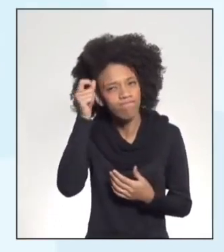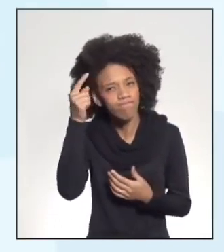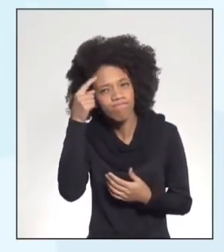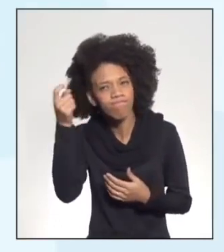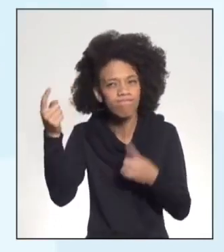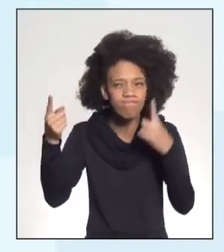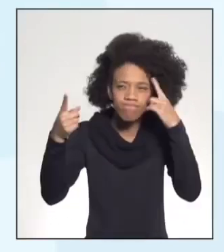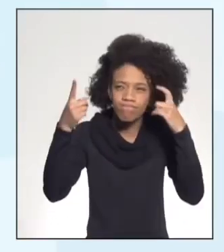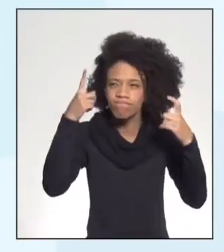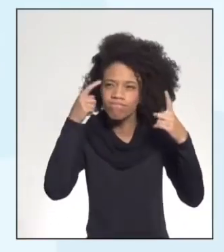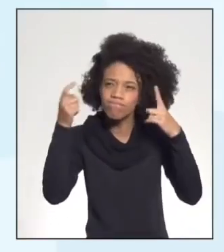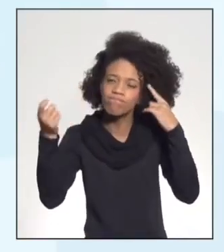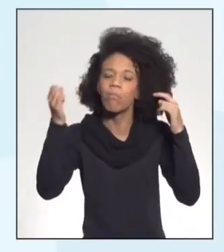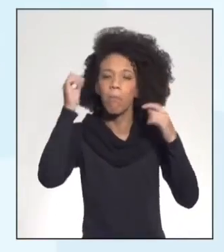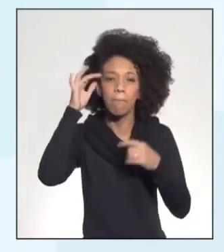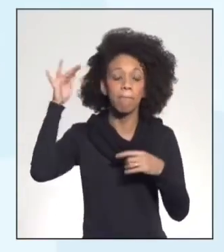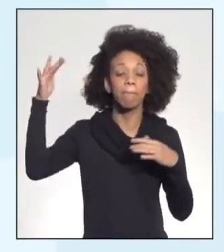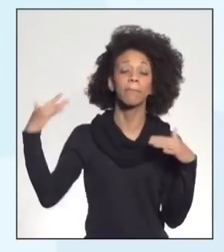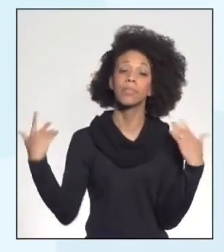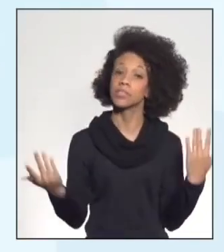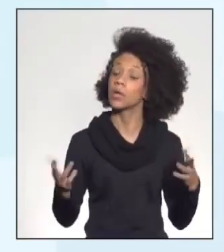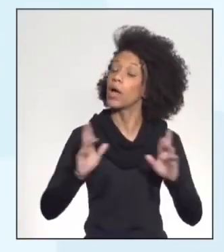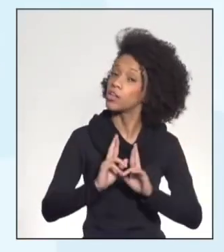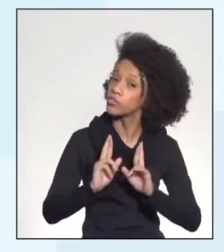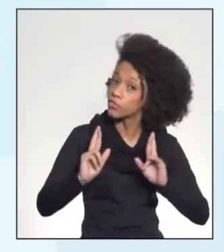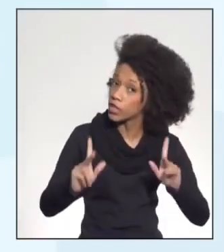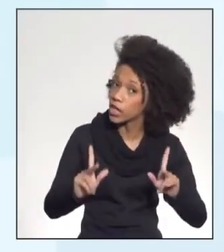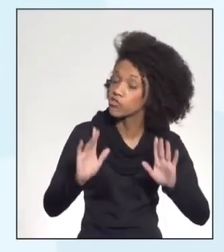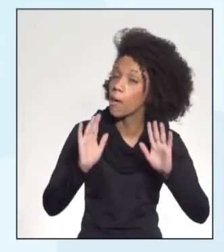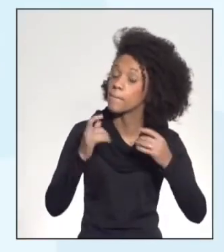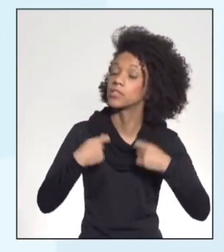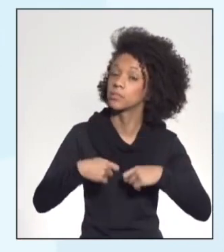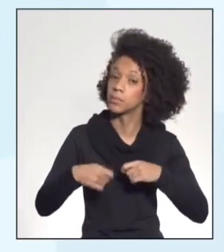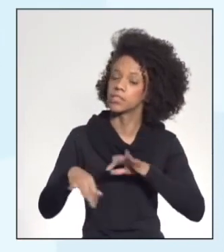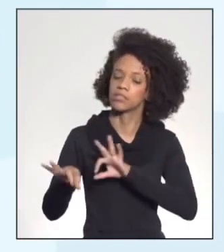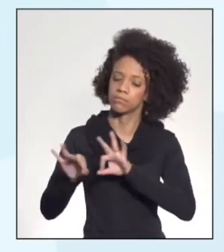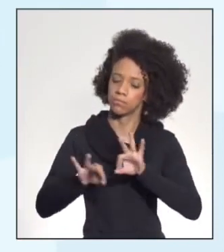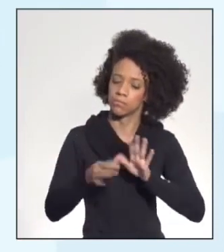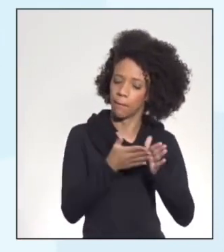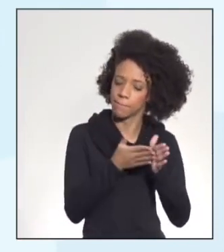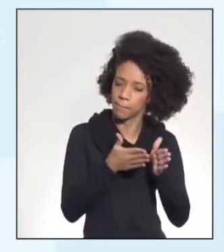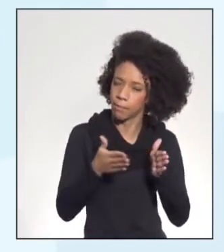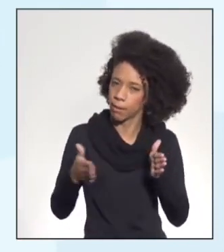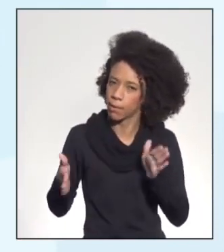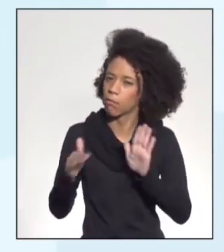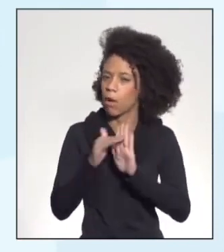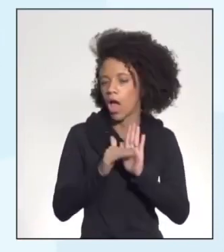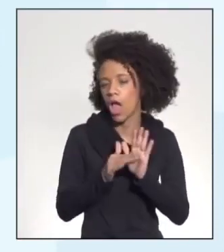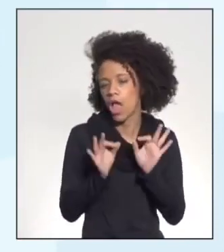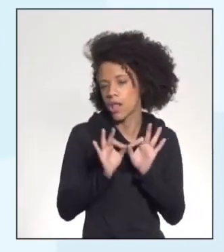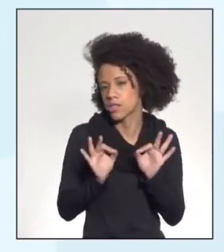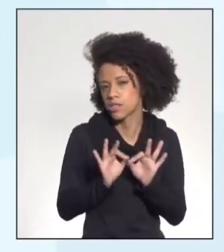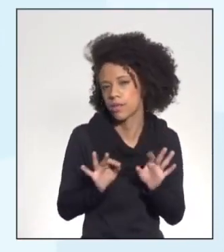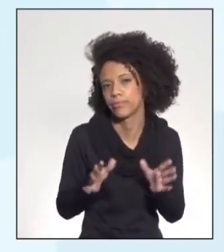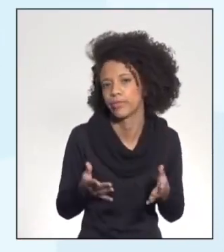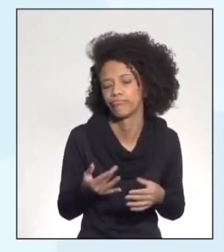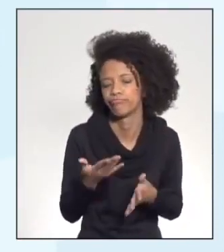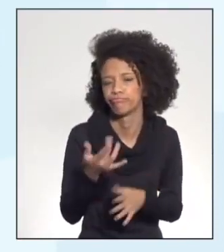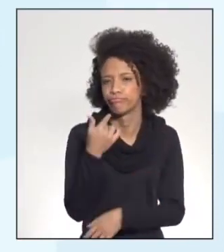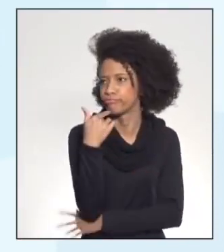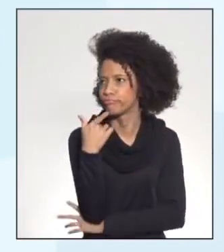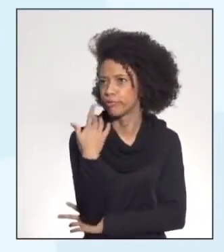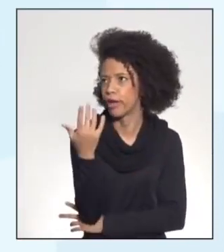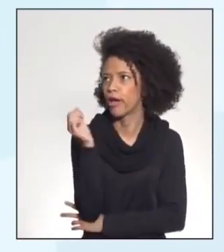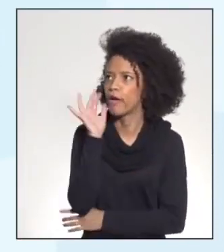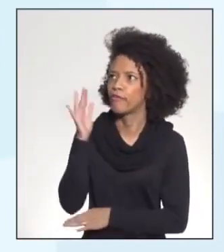falei, pessoal. Ela é diferente, mas ela tem que seguir pelo menos uma regra mínima. Já pensou? Eu vou fazer uma música